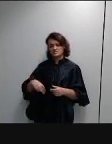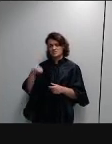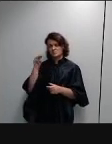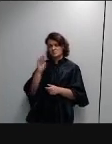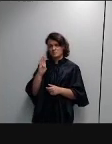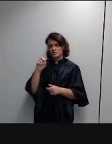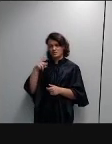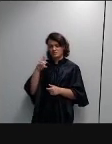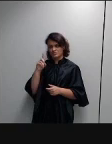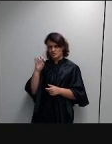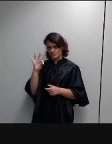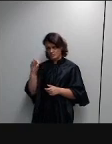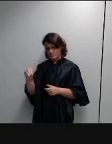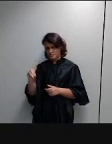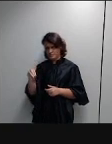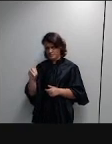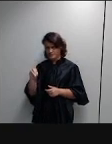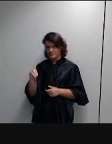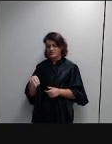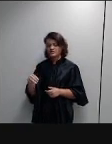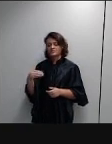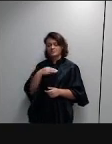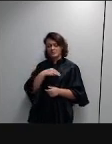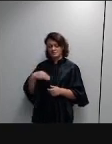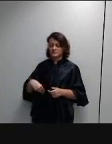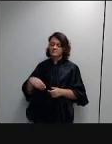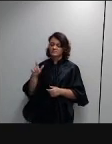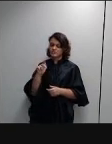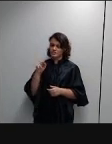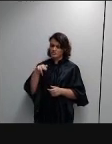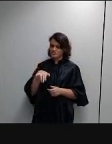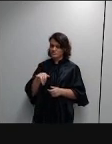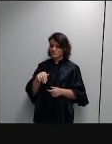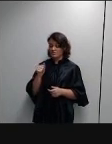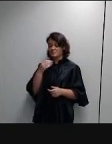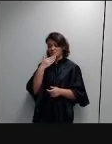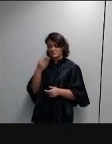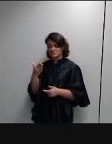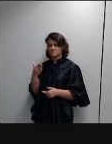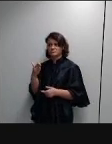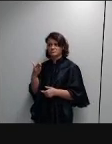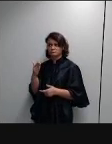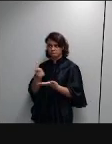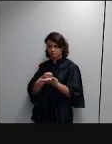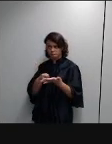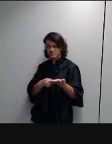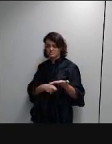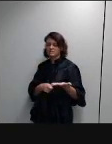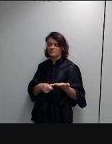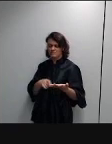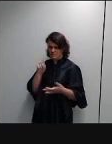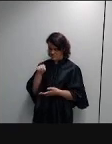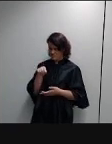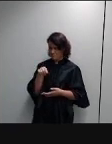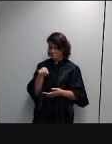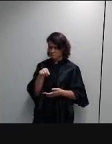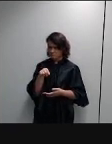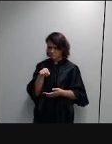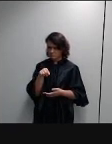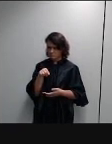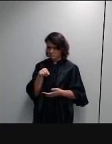né Regina chegou a sugerir que se botar os olhos da isso o